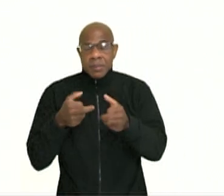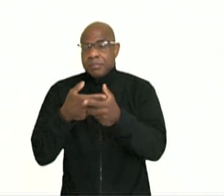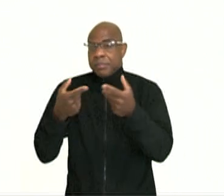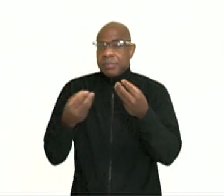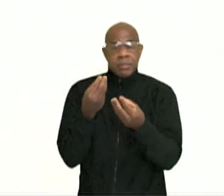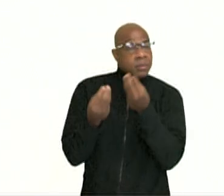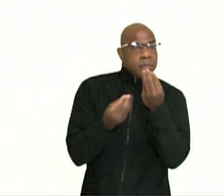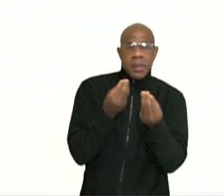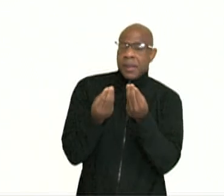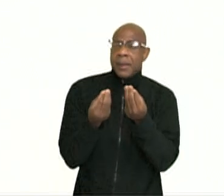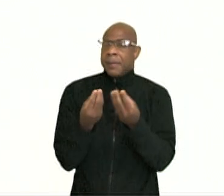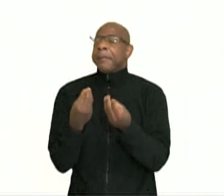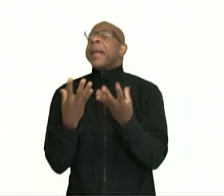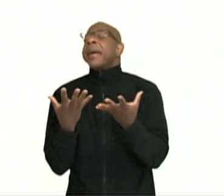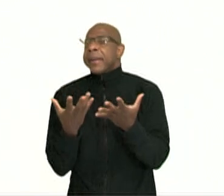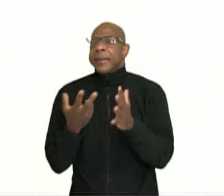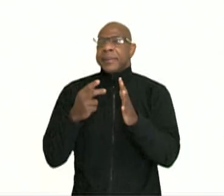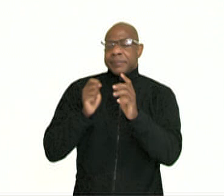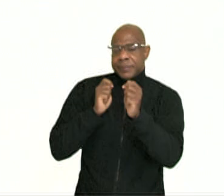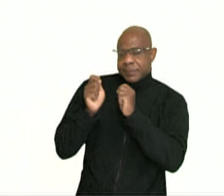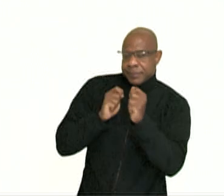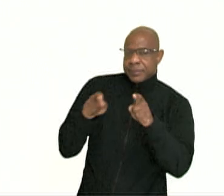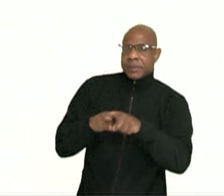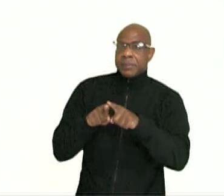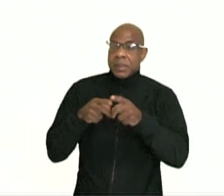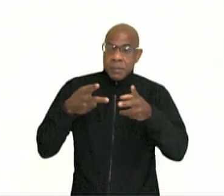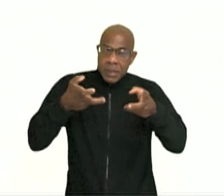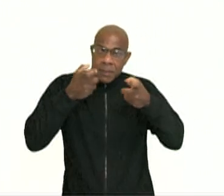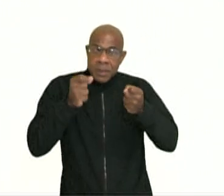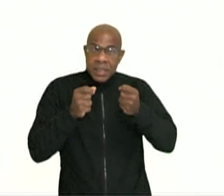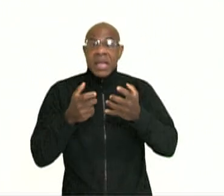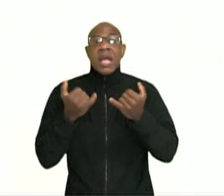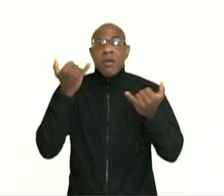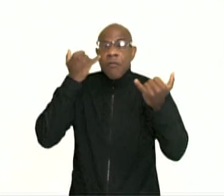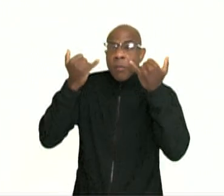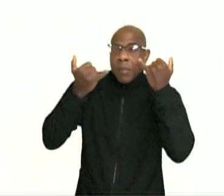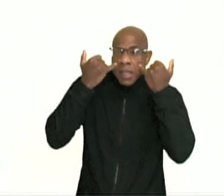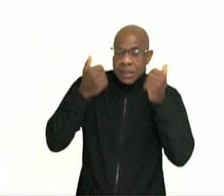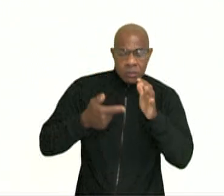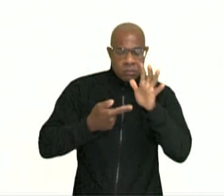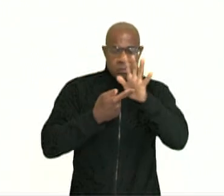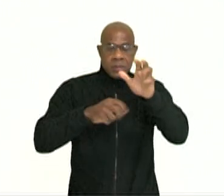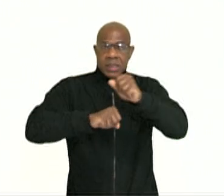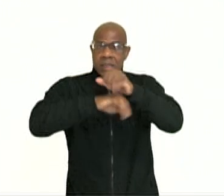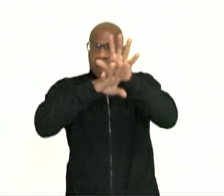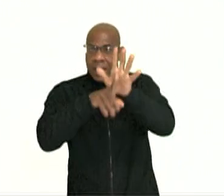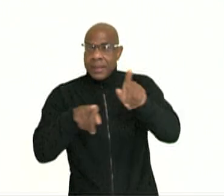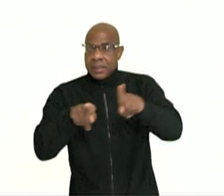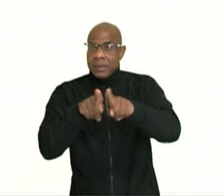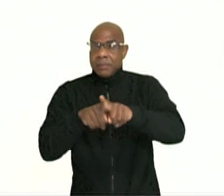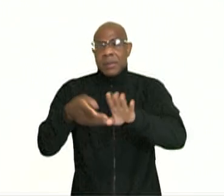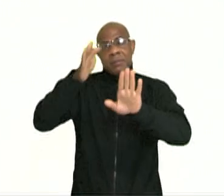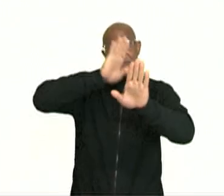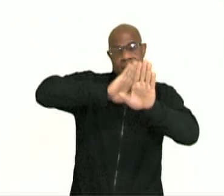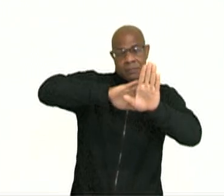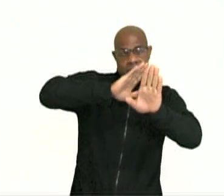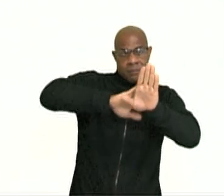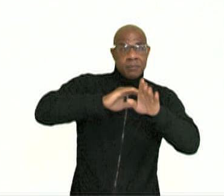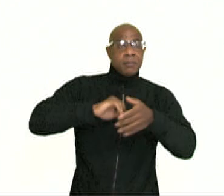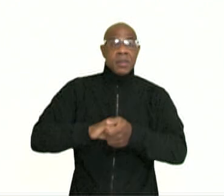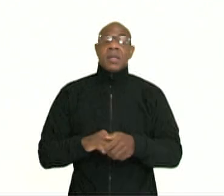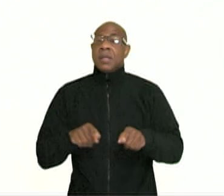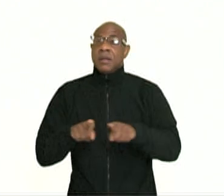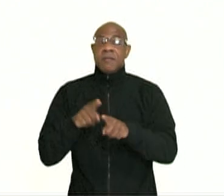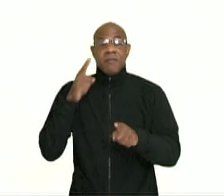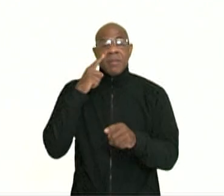finalidade. Localizar informações implícitas e explícitas na reportagem. Rever os elementos que compõem